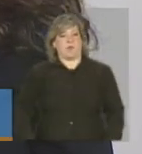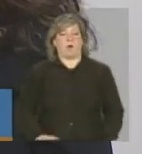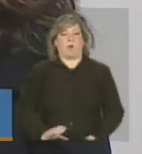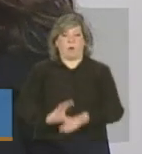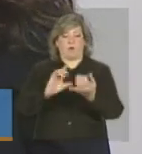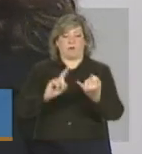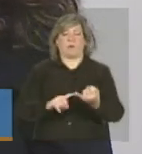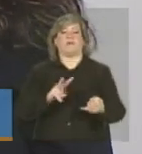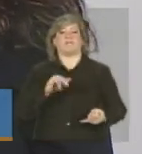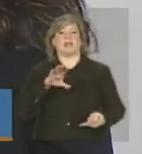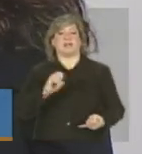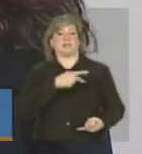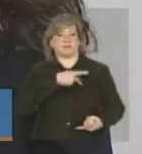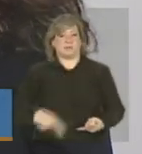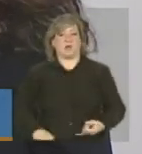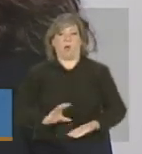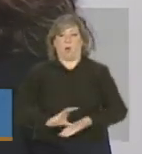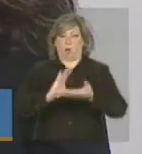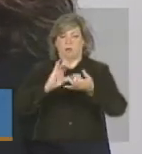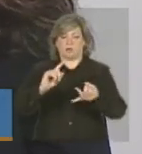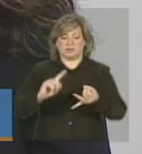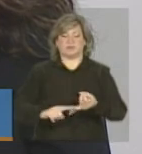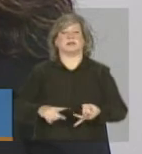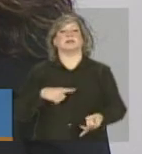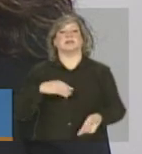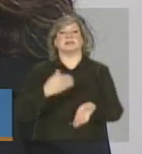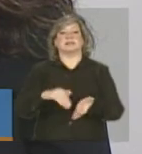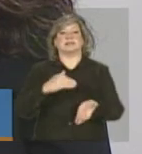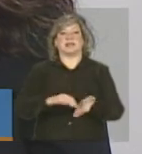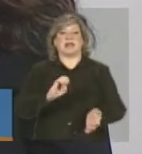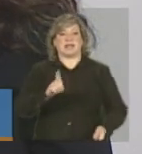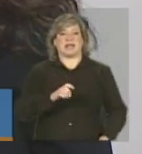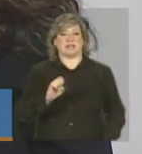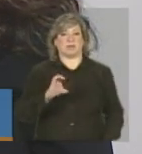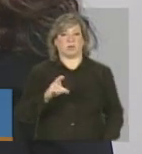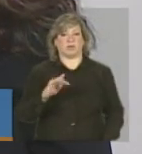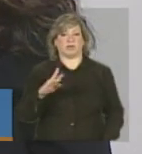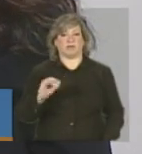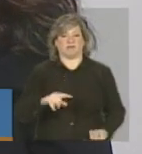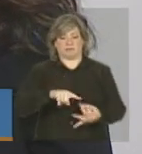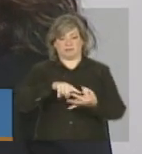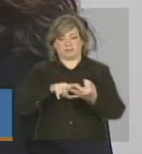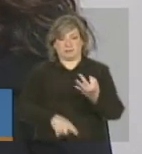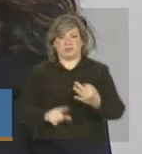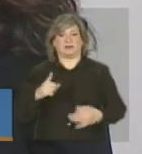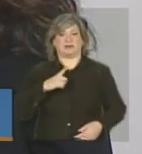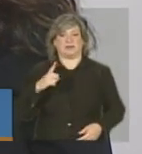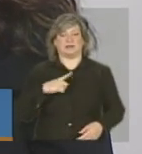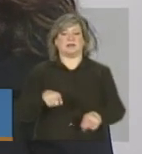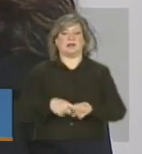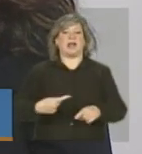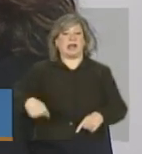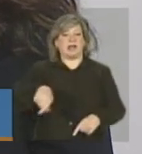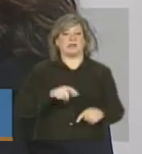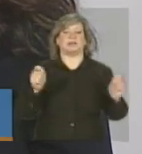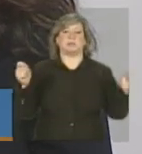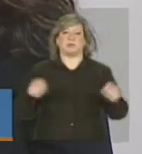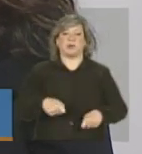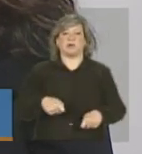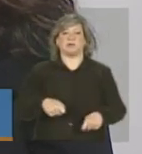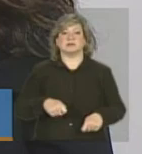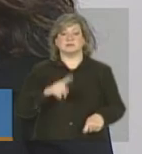o vice-presidente do conselho e o secretário executivo, que são aqueles que poderão ser indicados